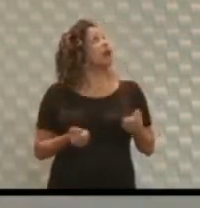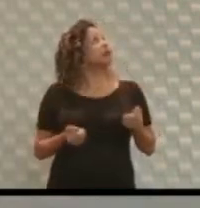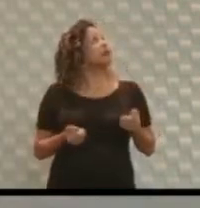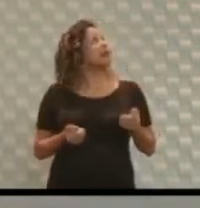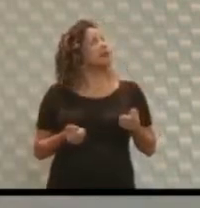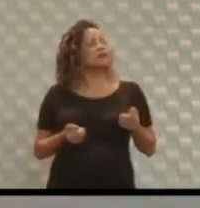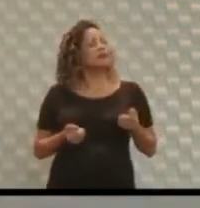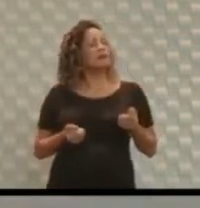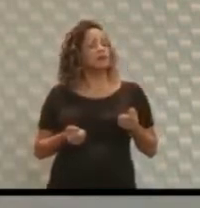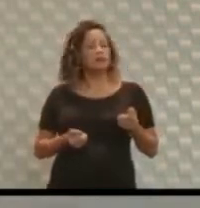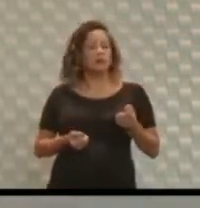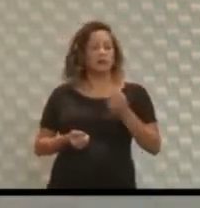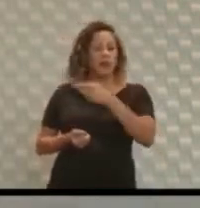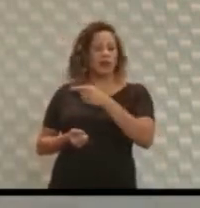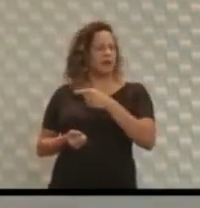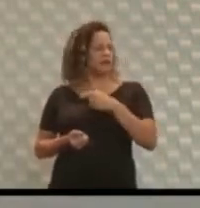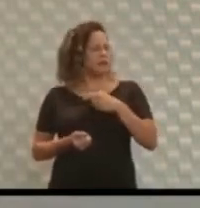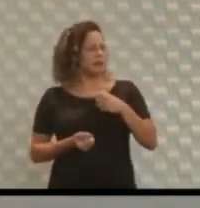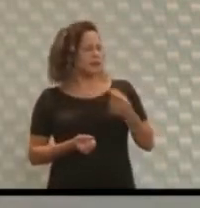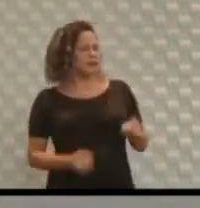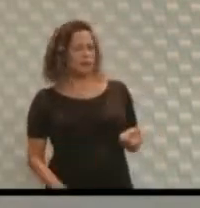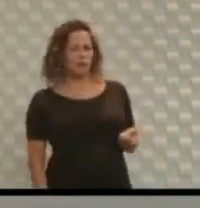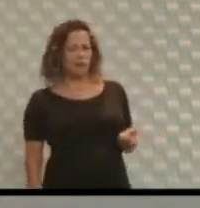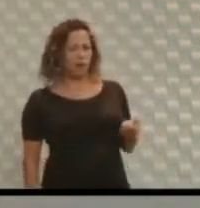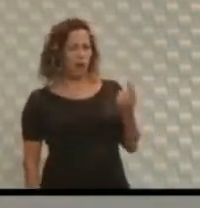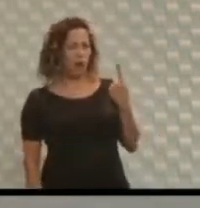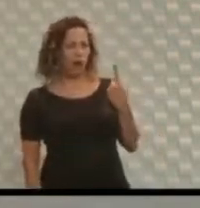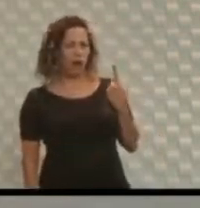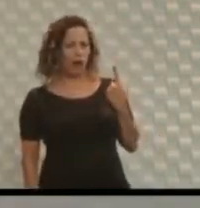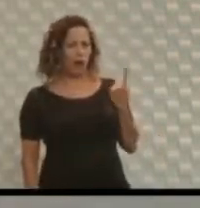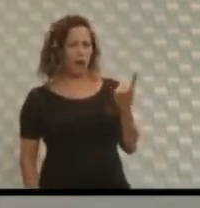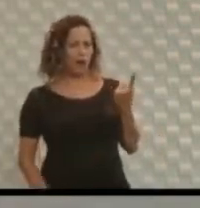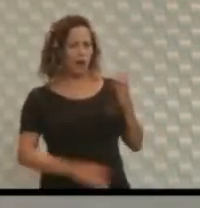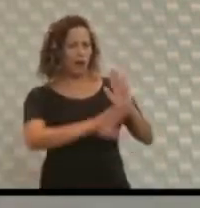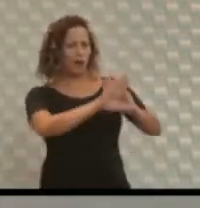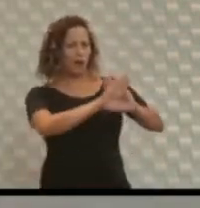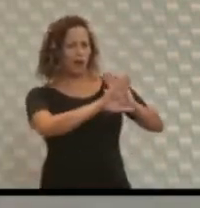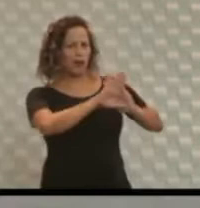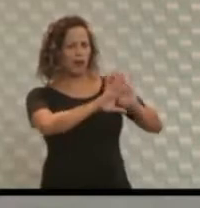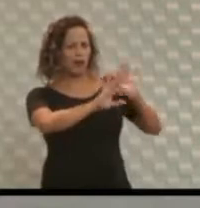o que aconteceu com essa mulher? Ela está tramando alguma coisa.